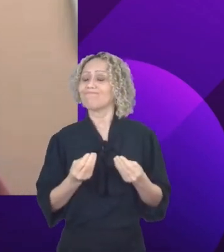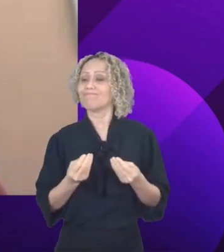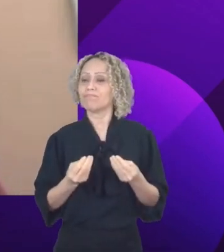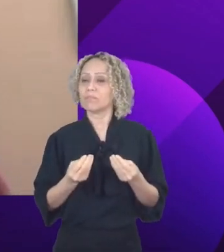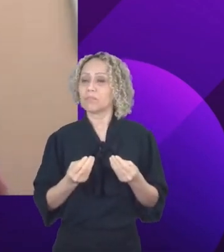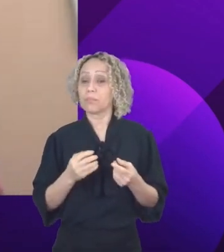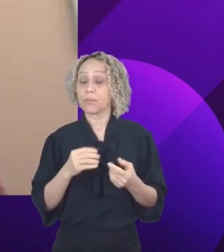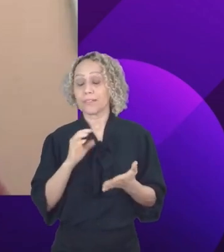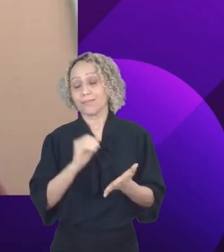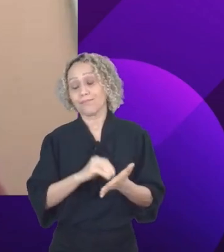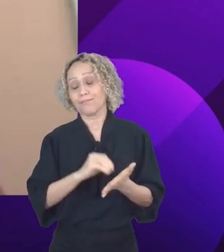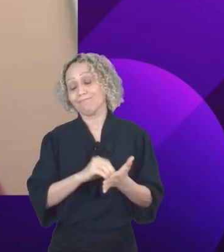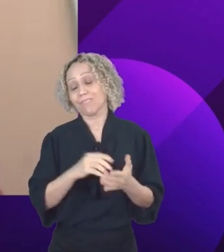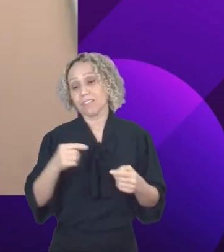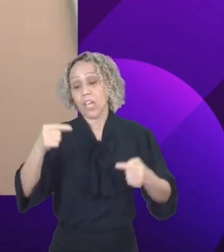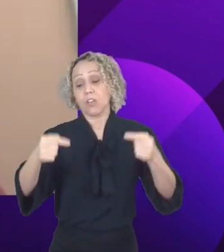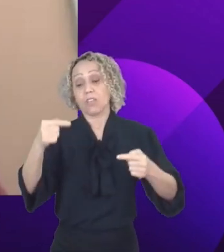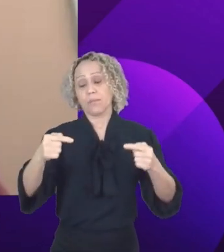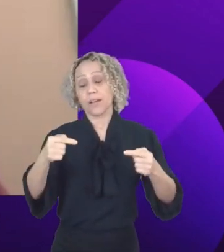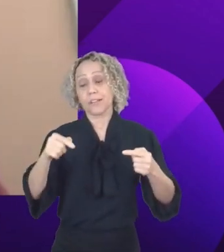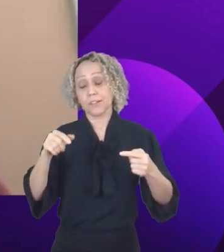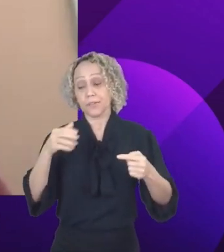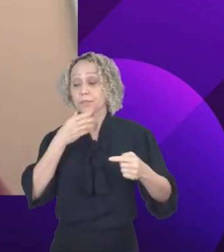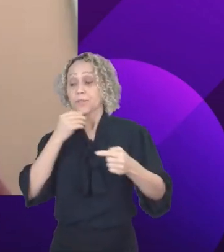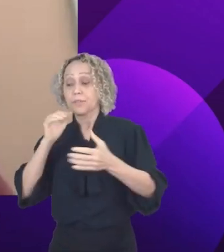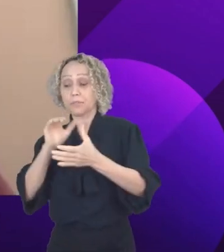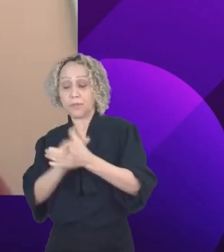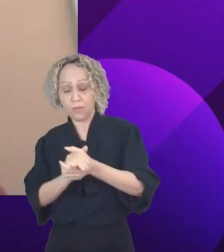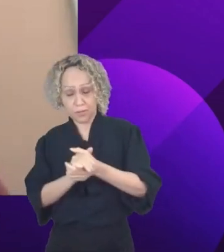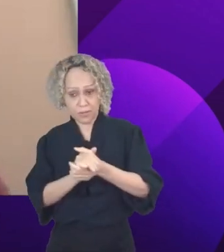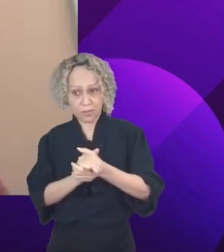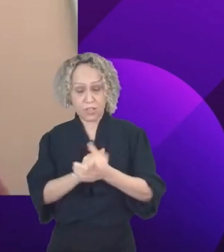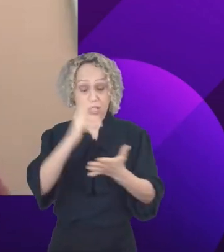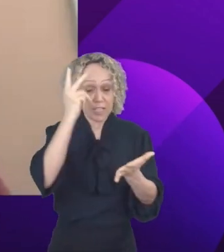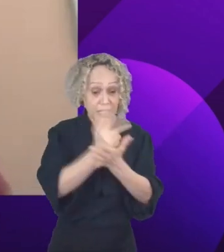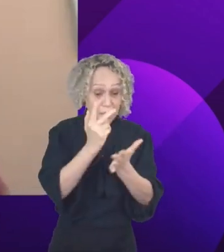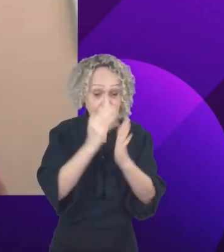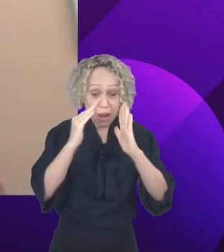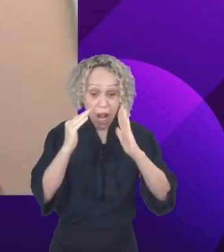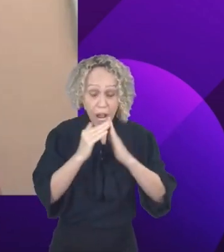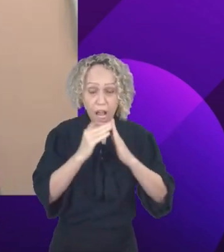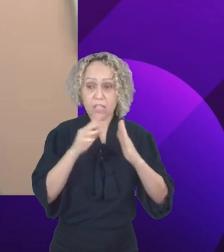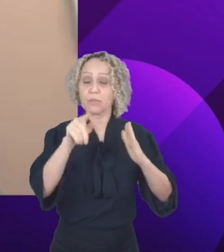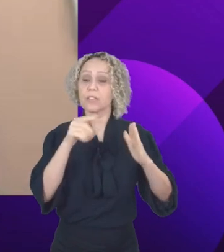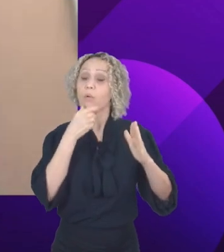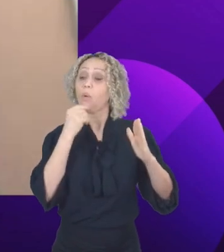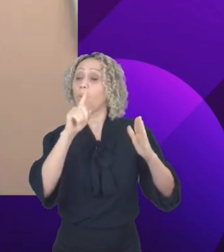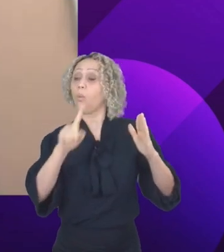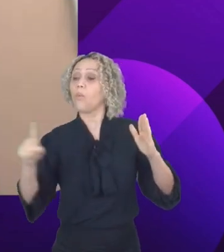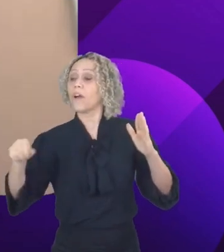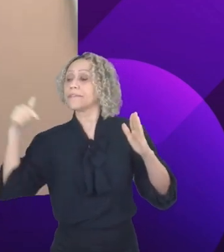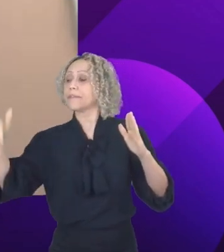esse debate junto com os companheiros dentro da mesma casa, de que o